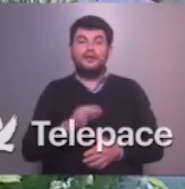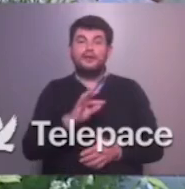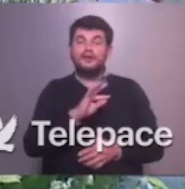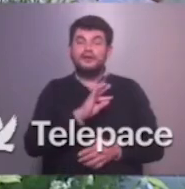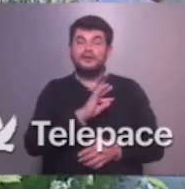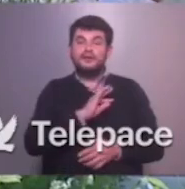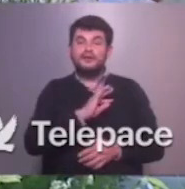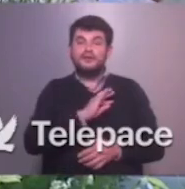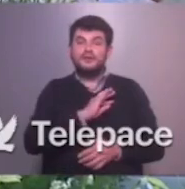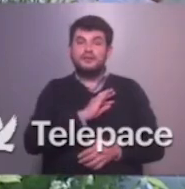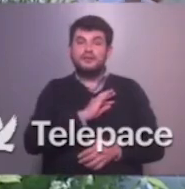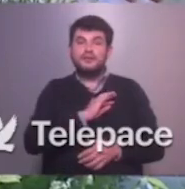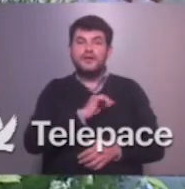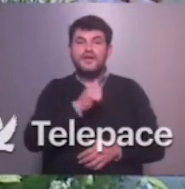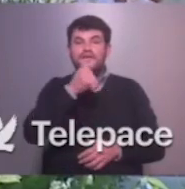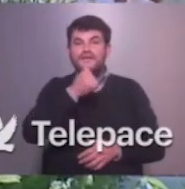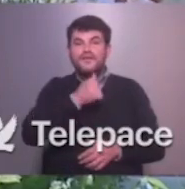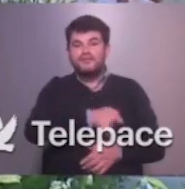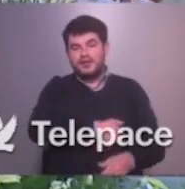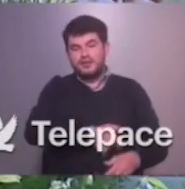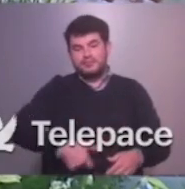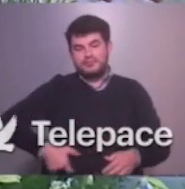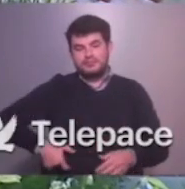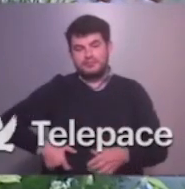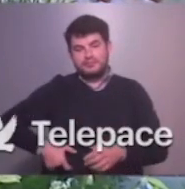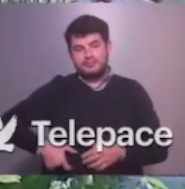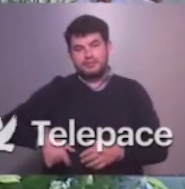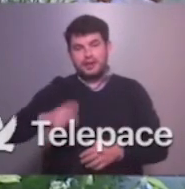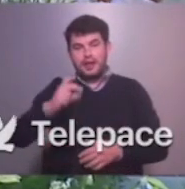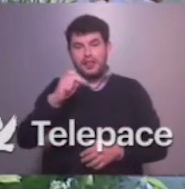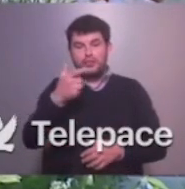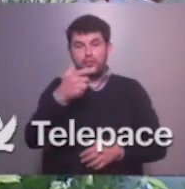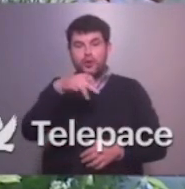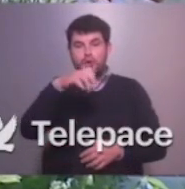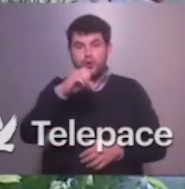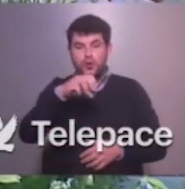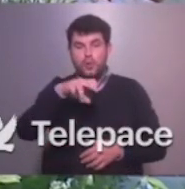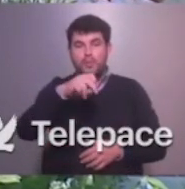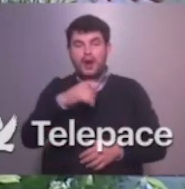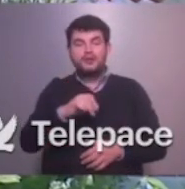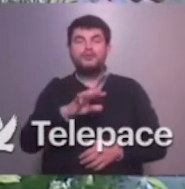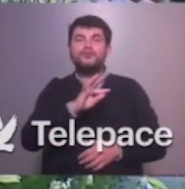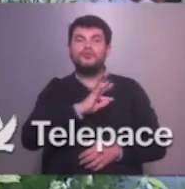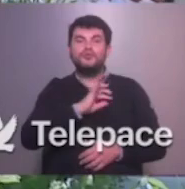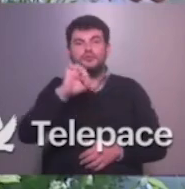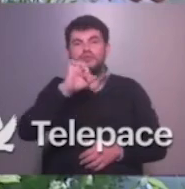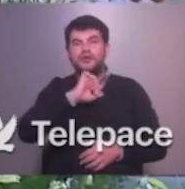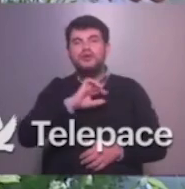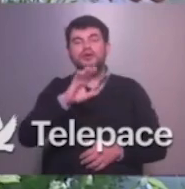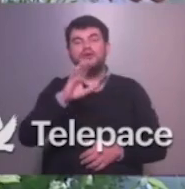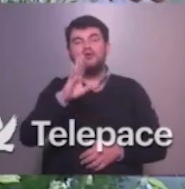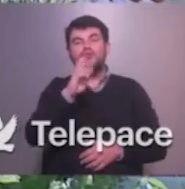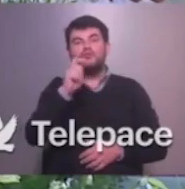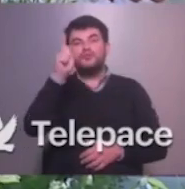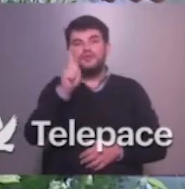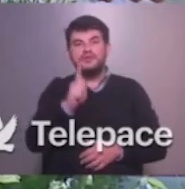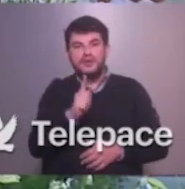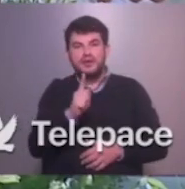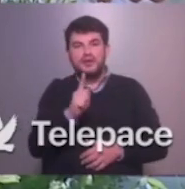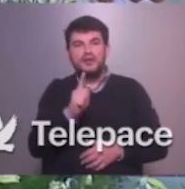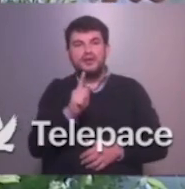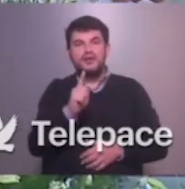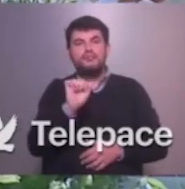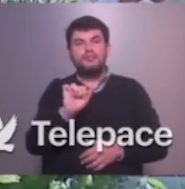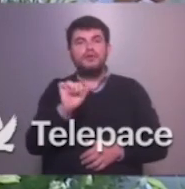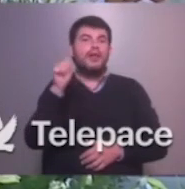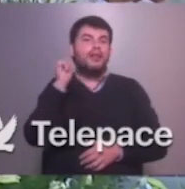Senhor Cardeal António Marto, Eminência, Senhores Bispos, Dom José Ornelas, Bispo de Leiria